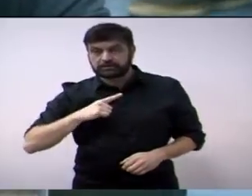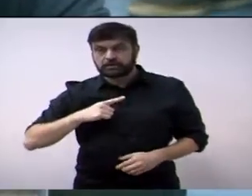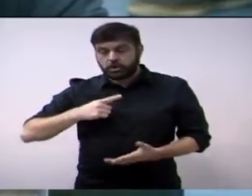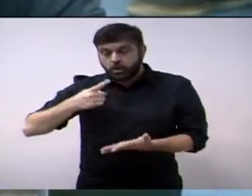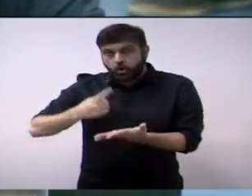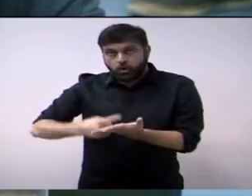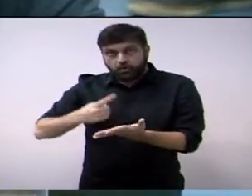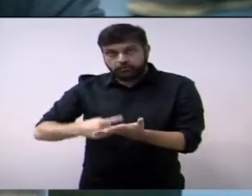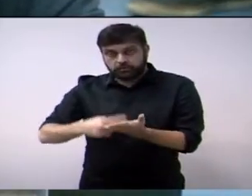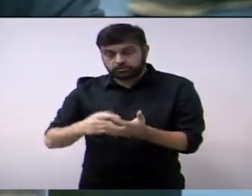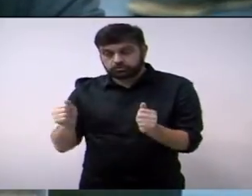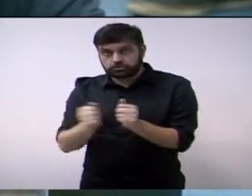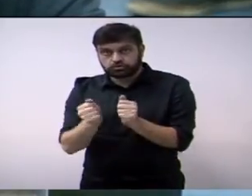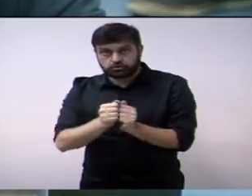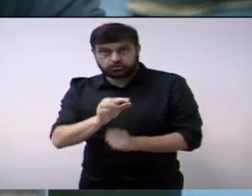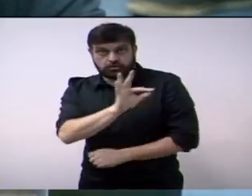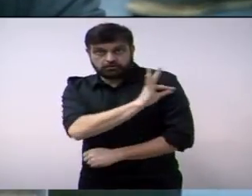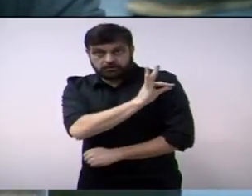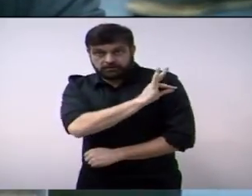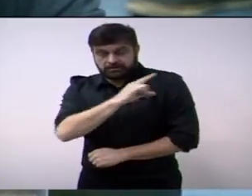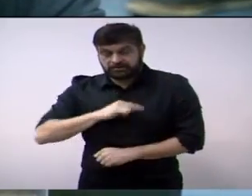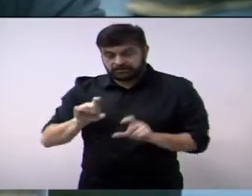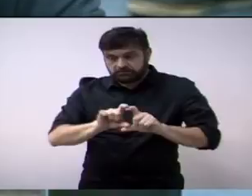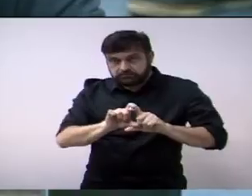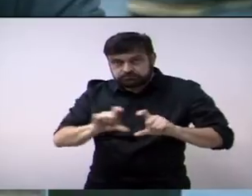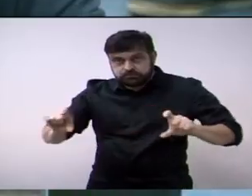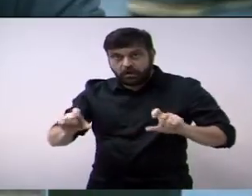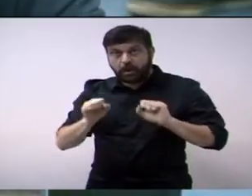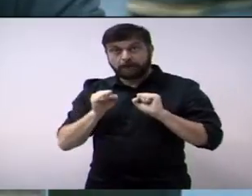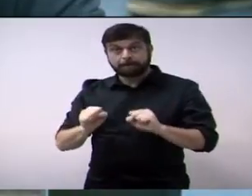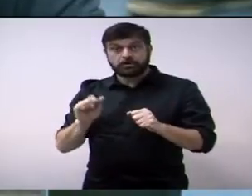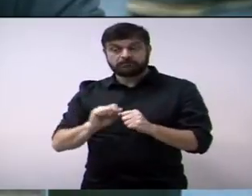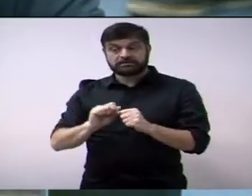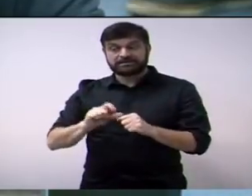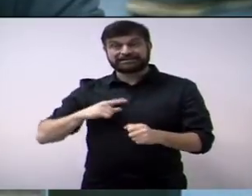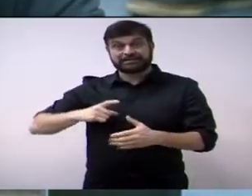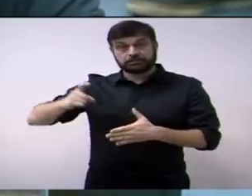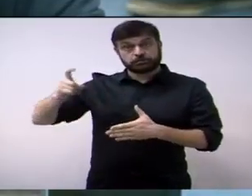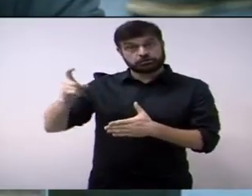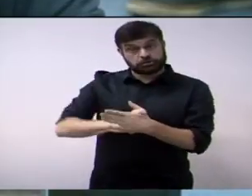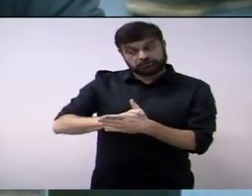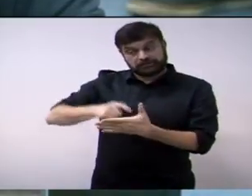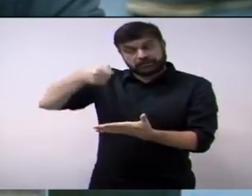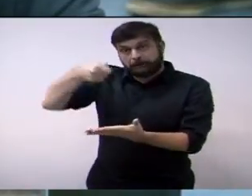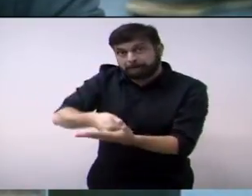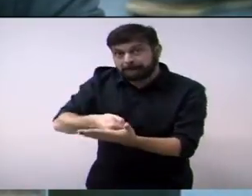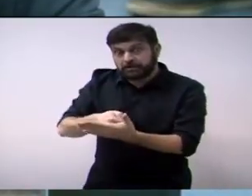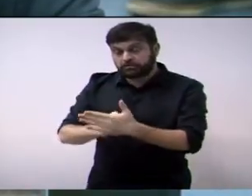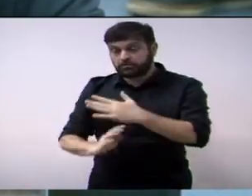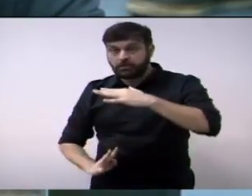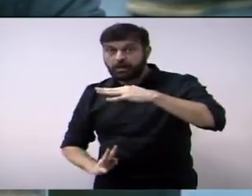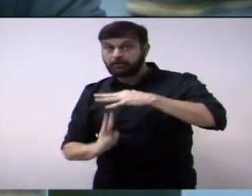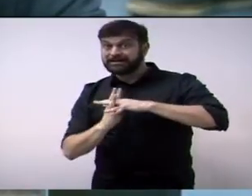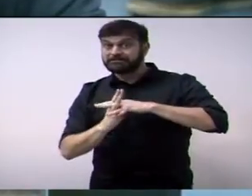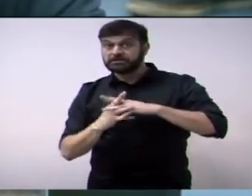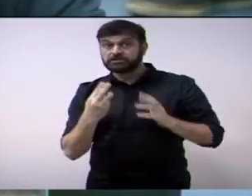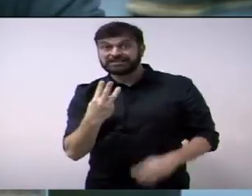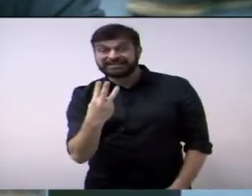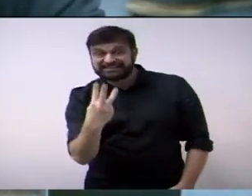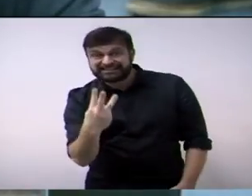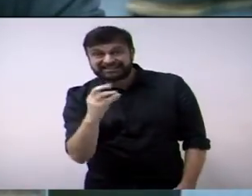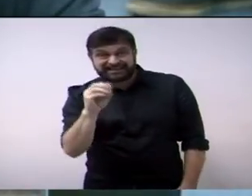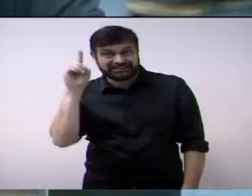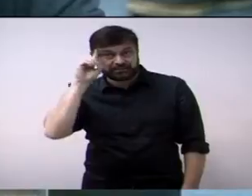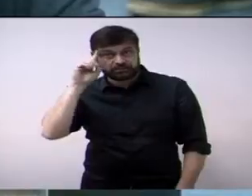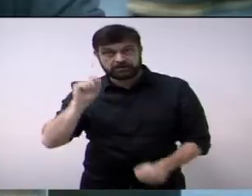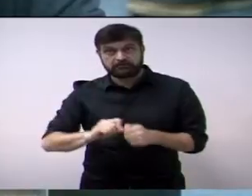com o município contendo cláusula em que seja autorizado, se houver inadimplência desse por prazo superior a 30 dias, será efetuado